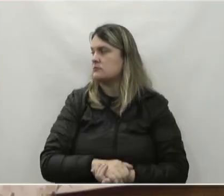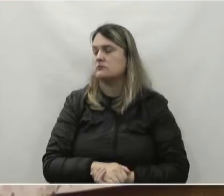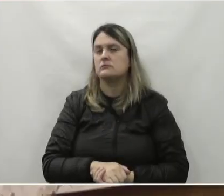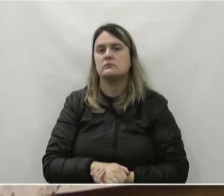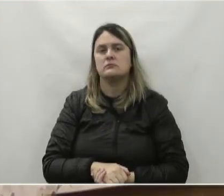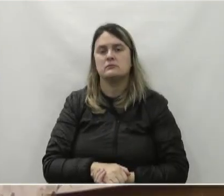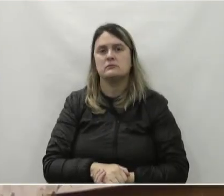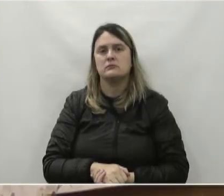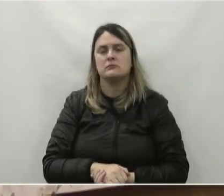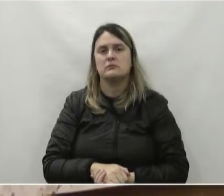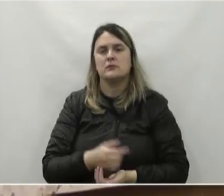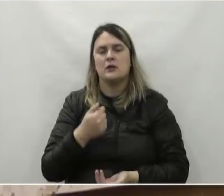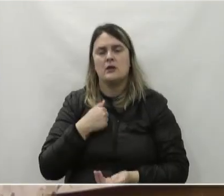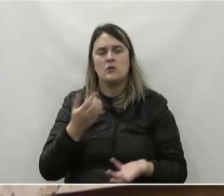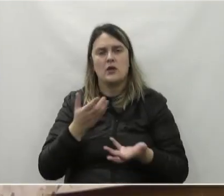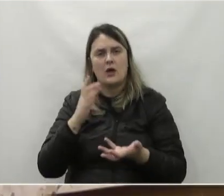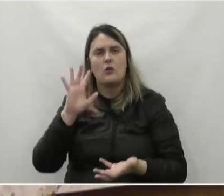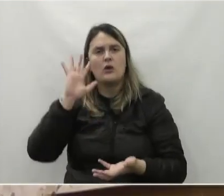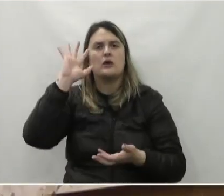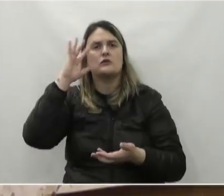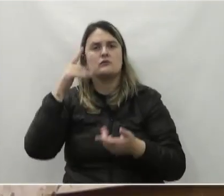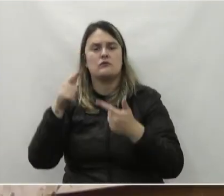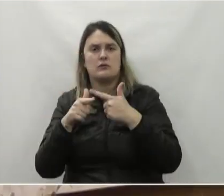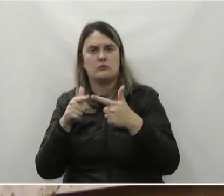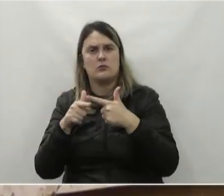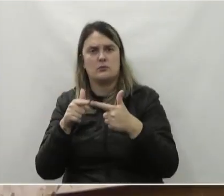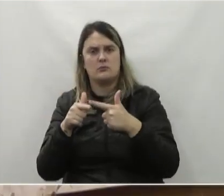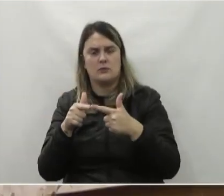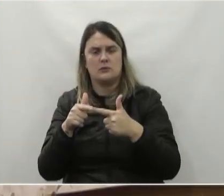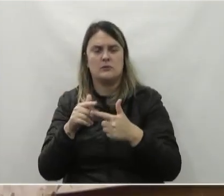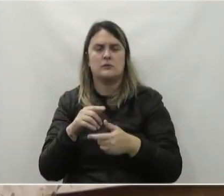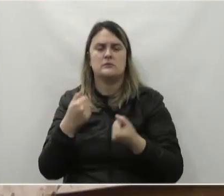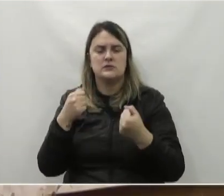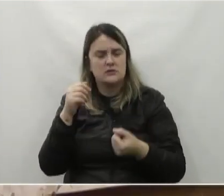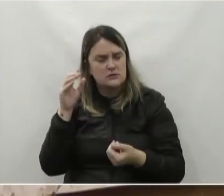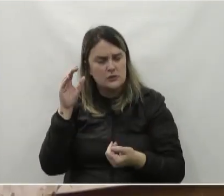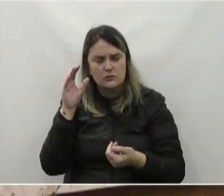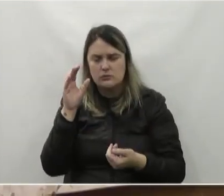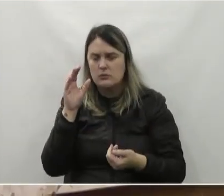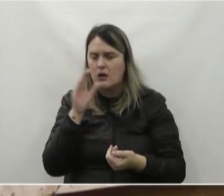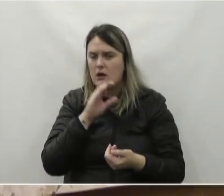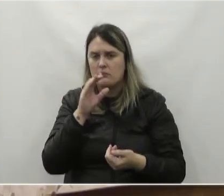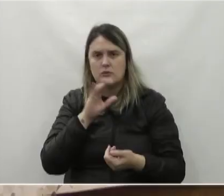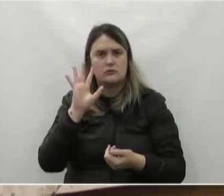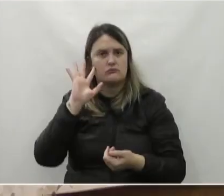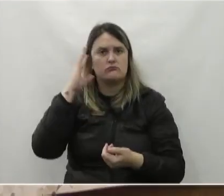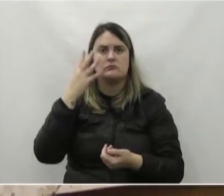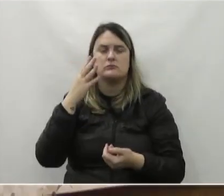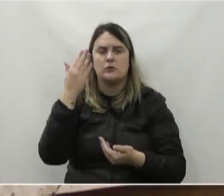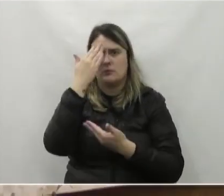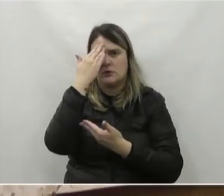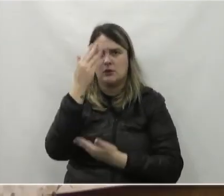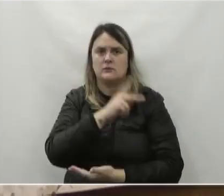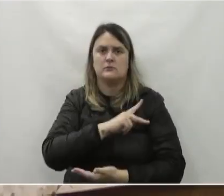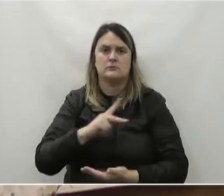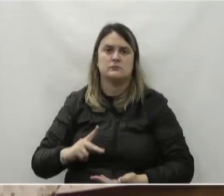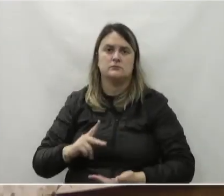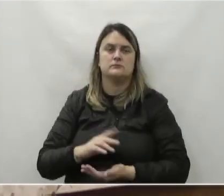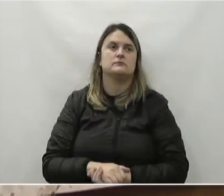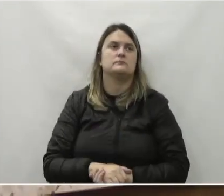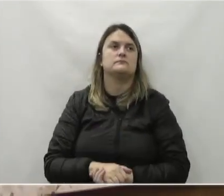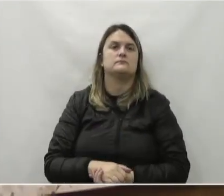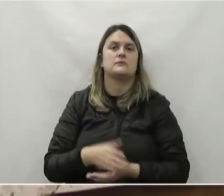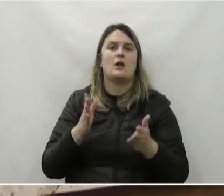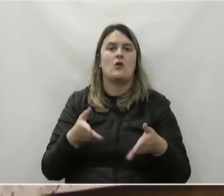torne algo breve, que aconteça isso aí. Obrigado, senhor presidente.